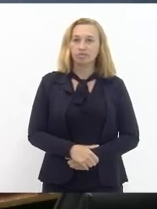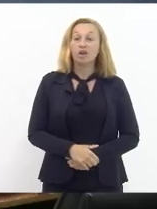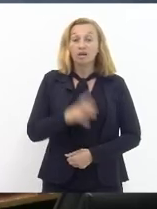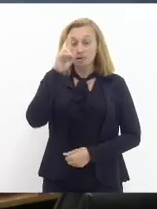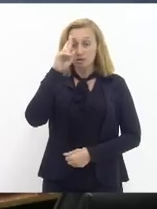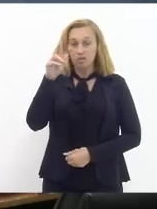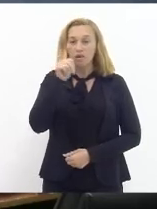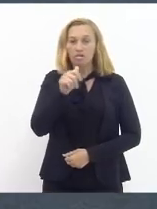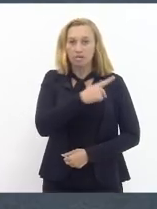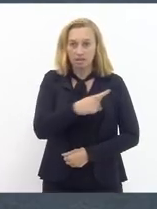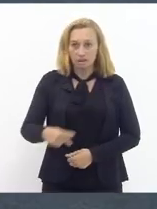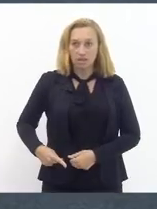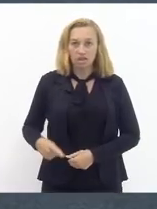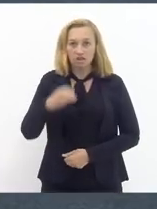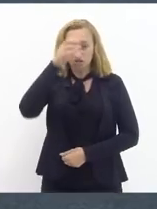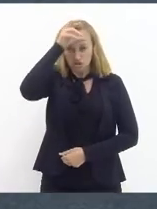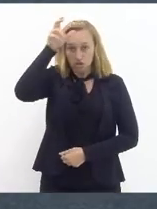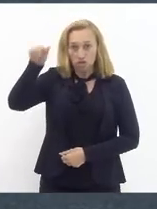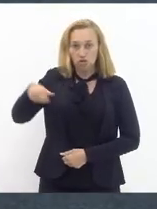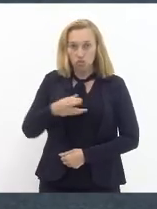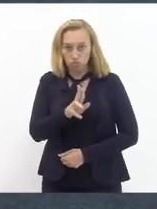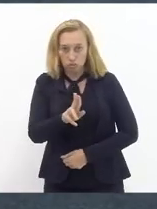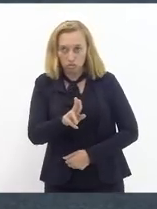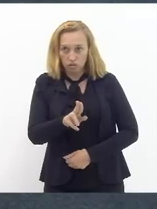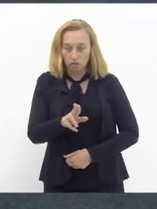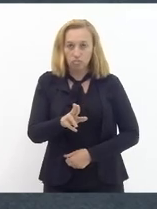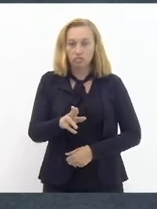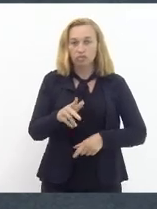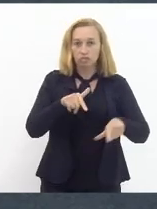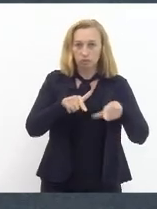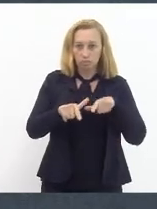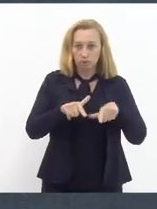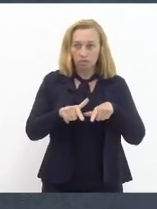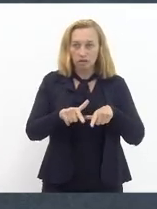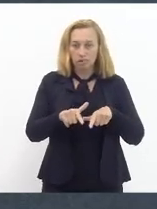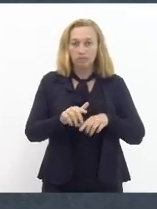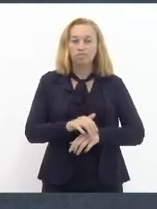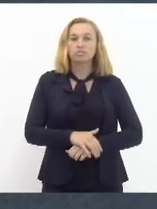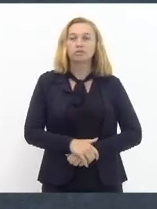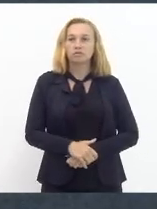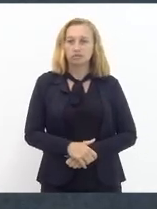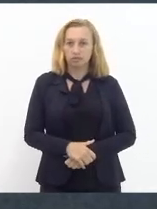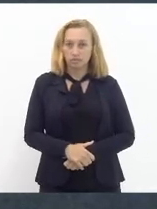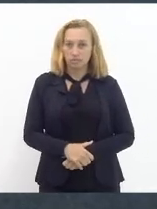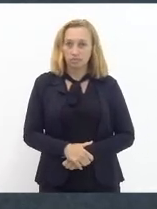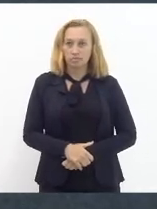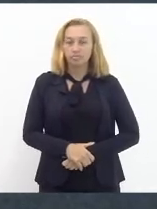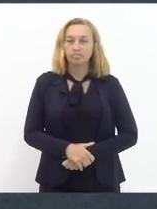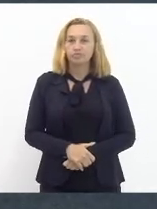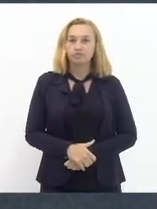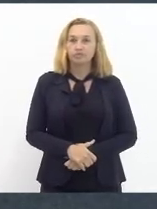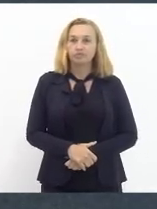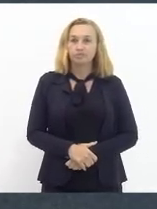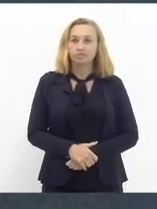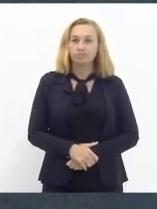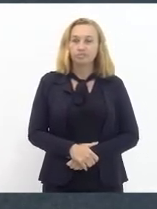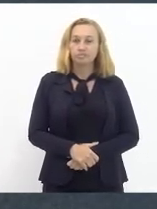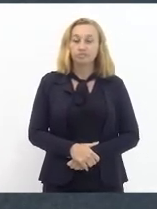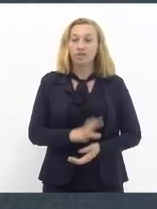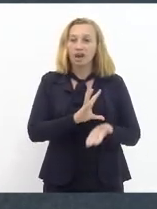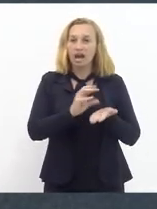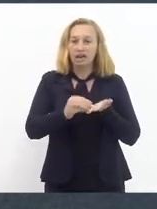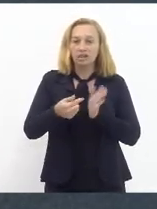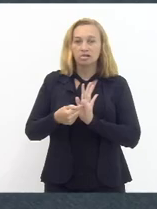Senhora presidente dos trabalhos, deputada Tia Ju, a